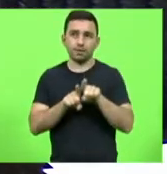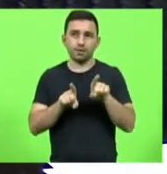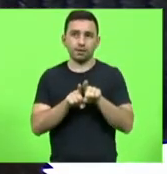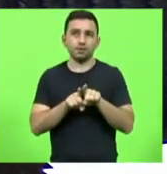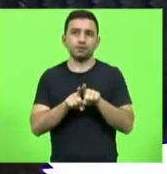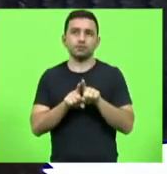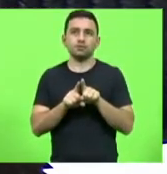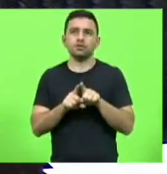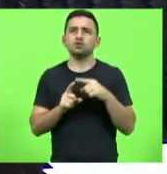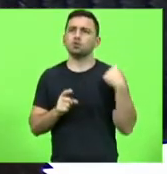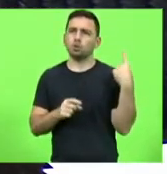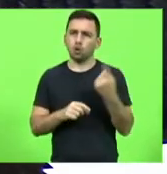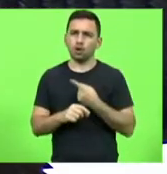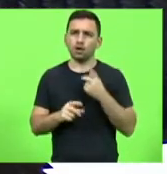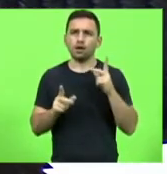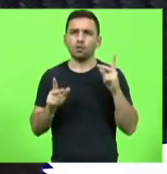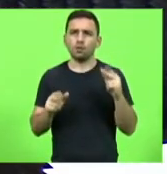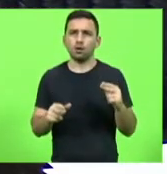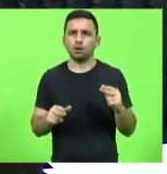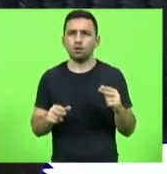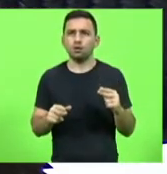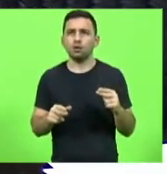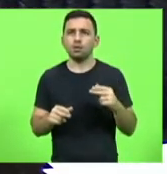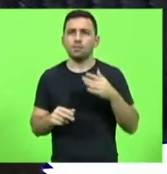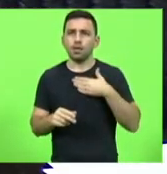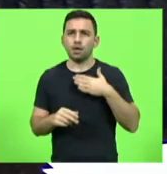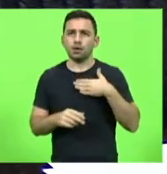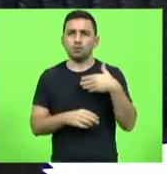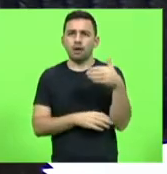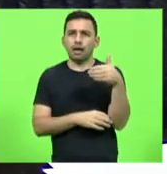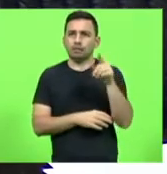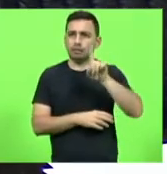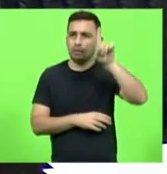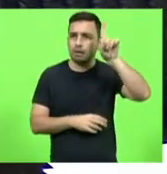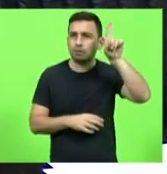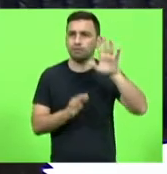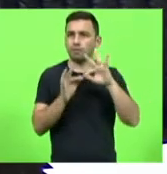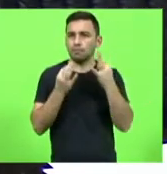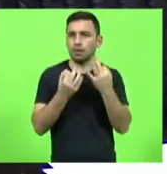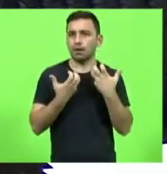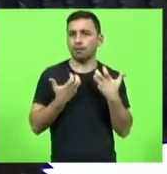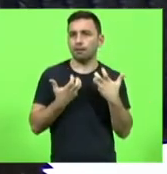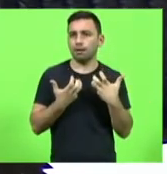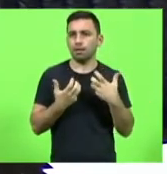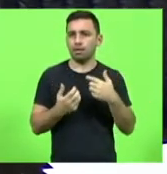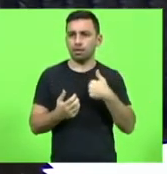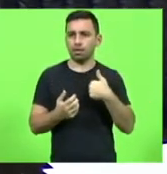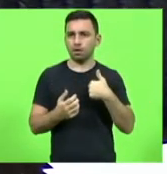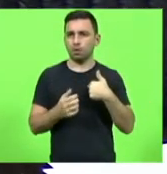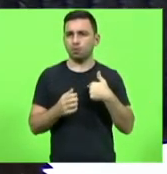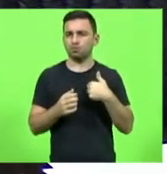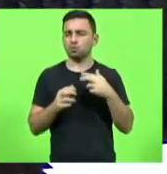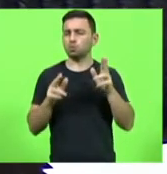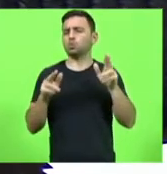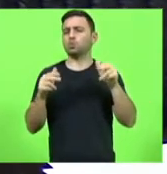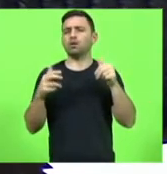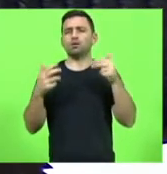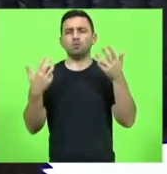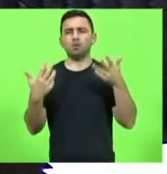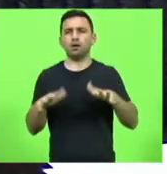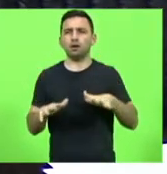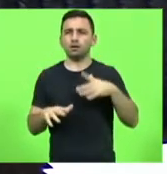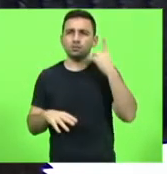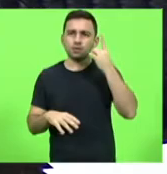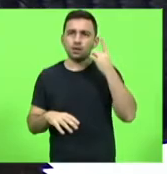éramos pedra, né? Eu, por exemplo, era a bandeira Deus, pátria, família. Nunca quis ser parlamentar, mas eu dizia, olha, pega a